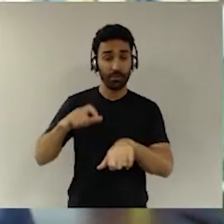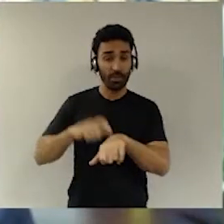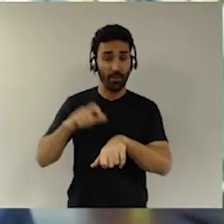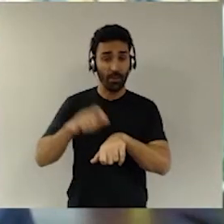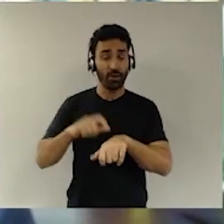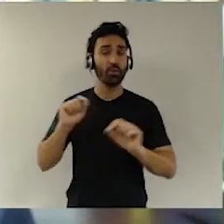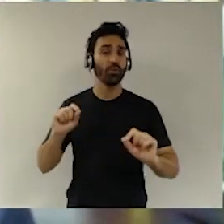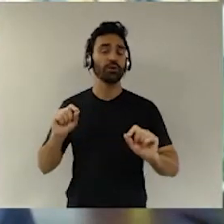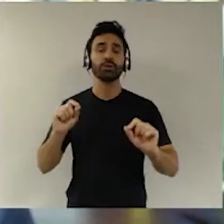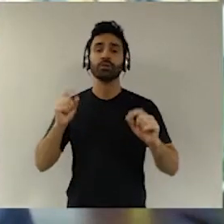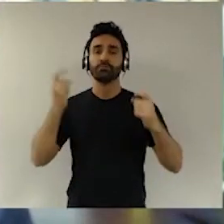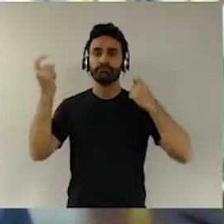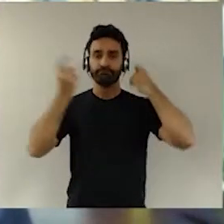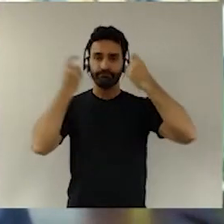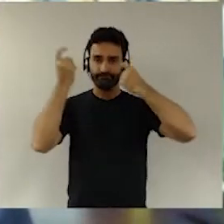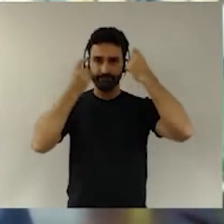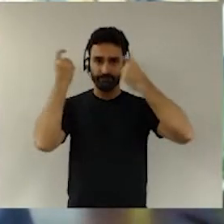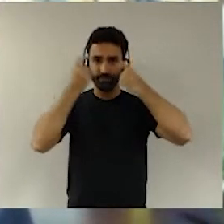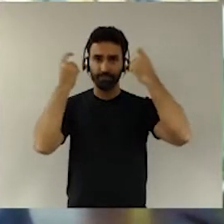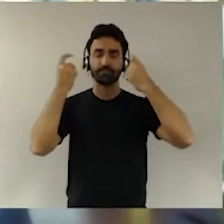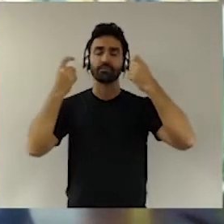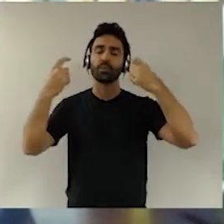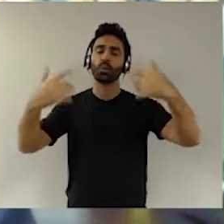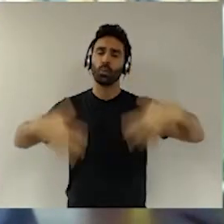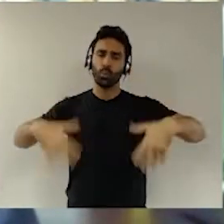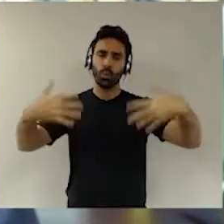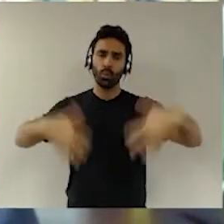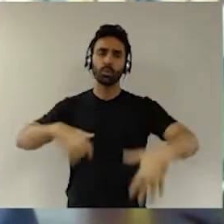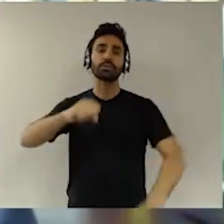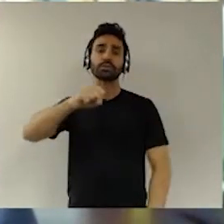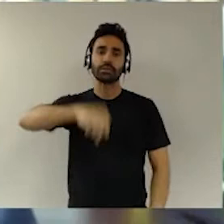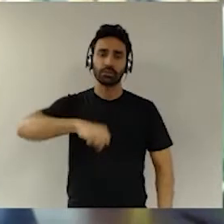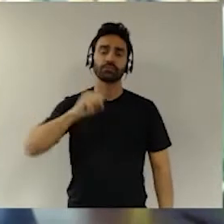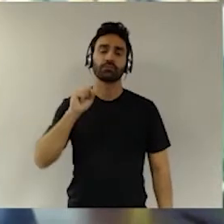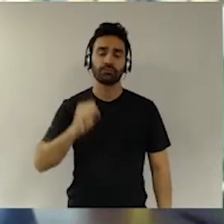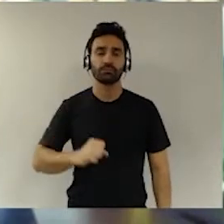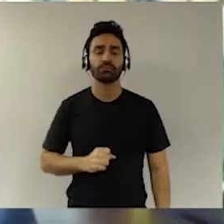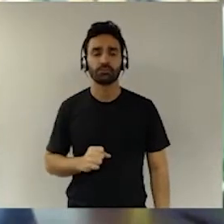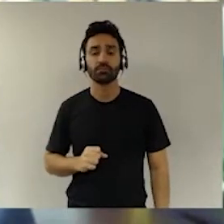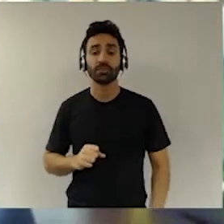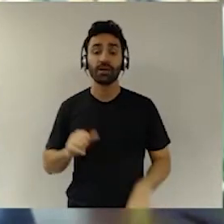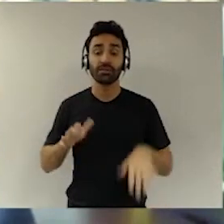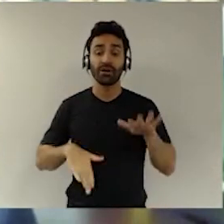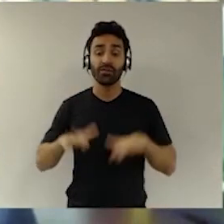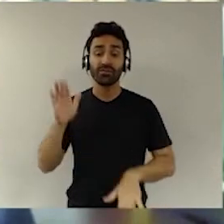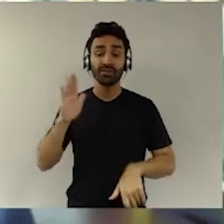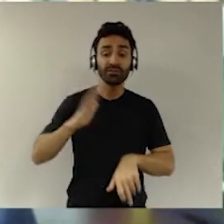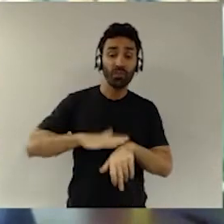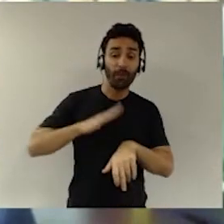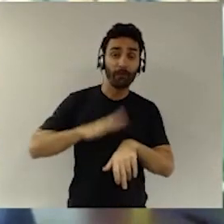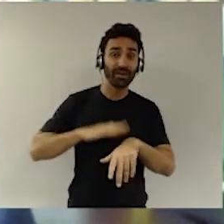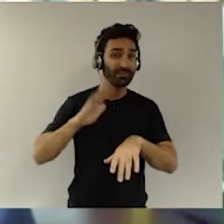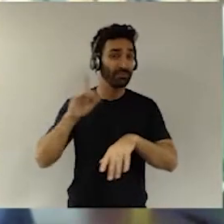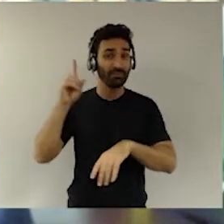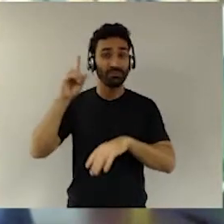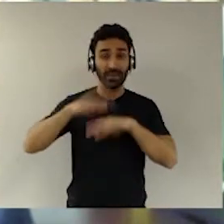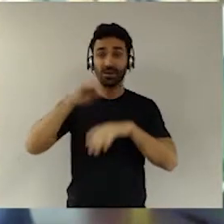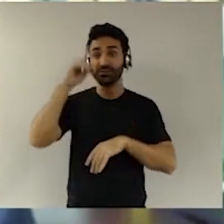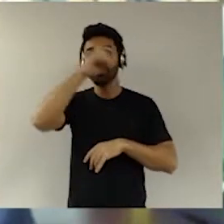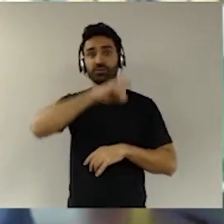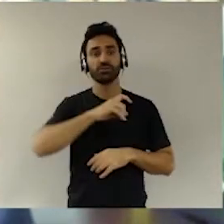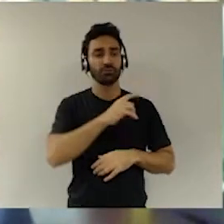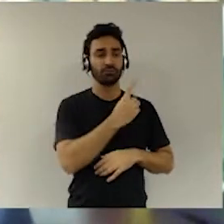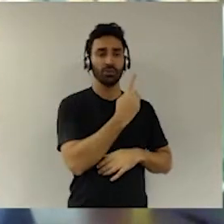momento preocupante, talvez o momento mais delicado desde o